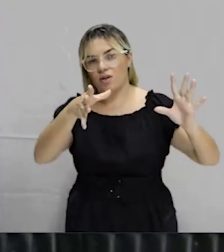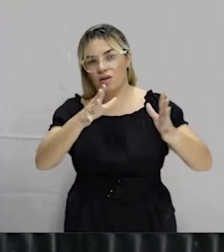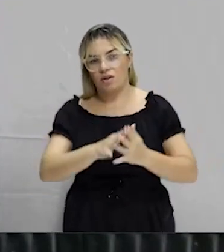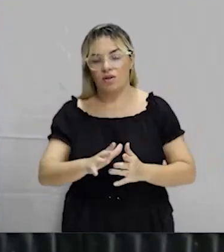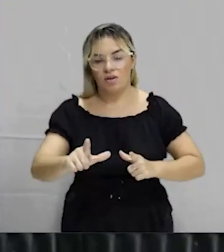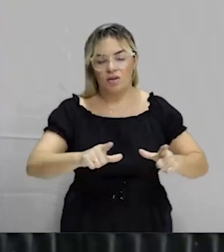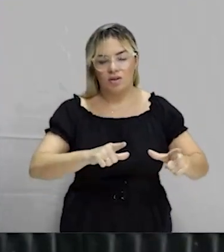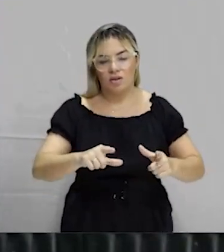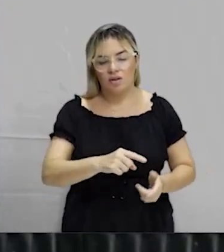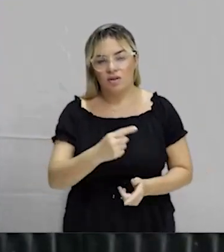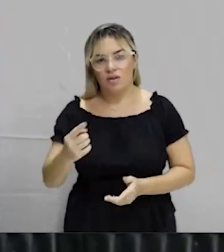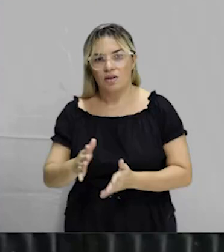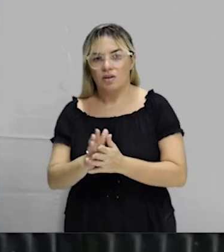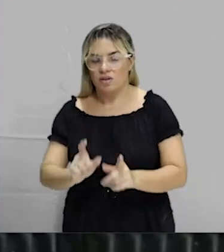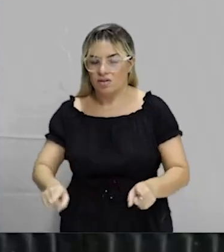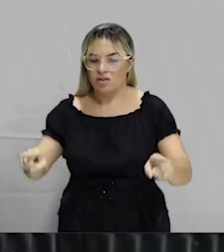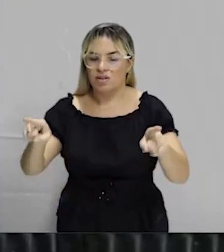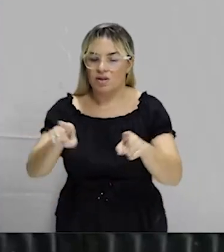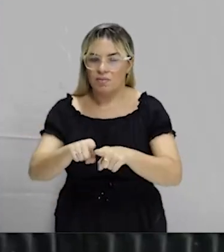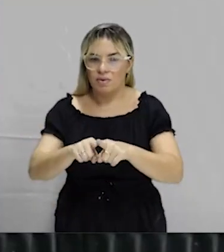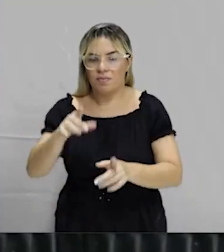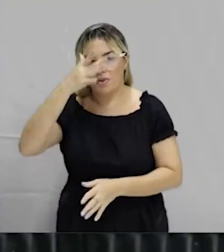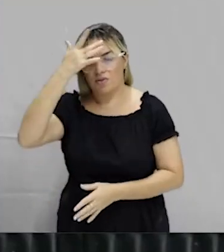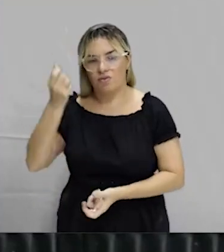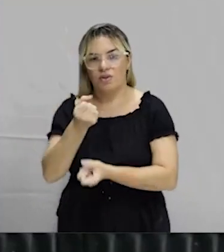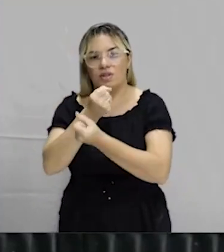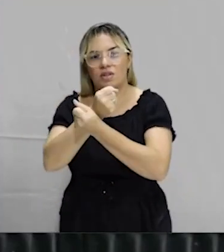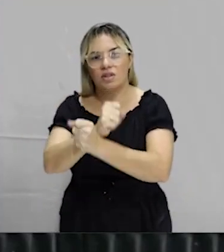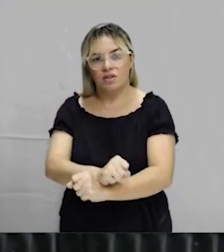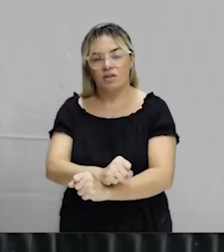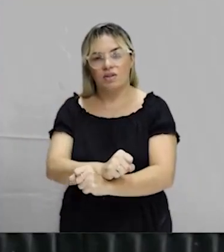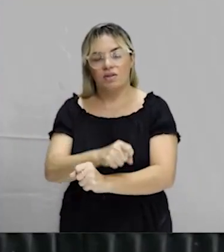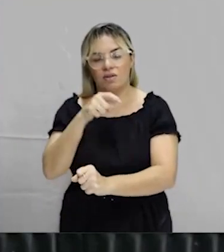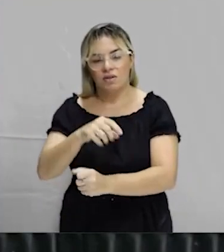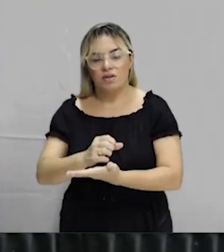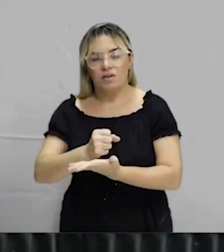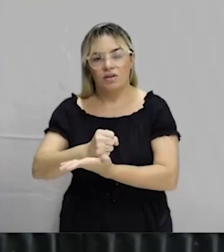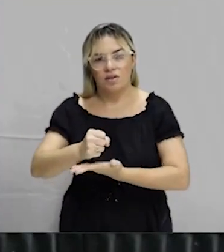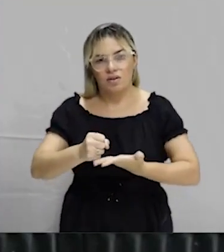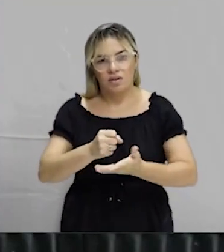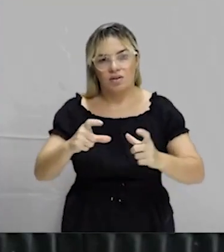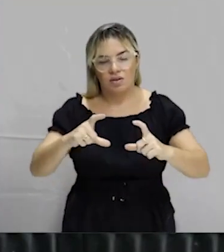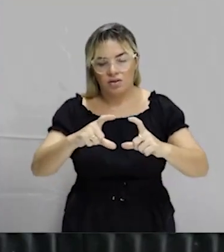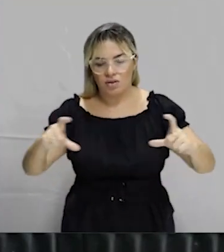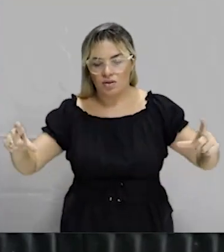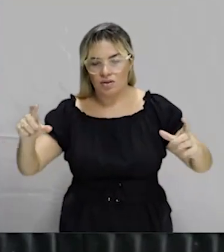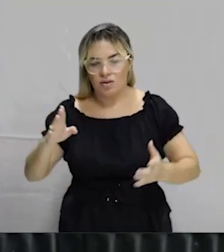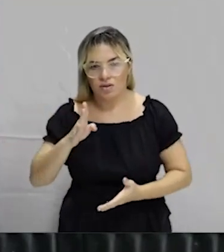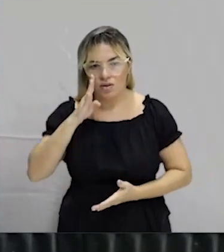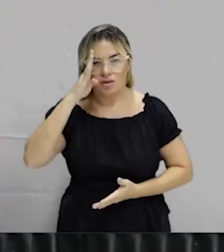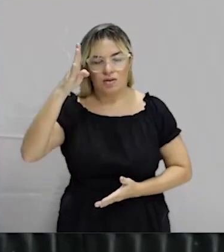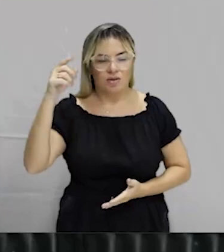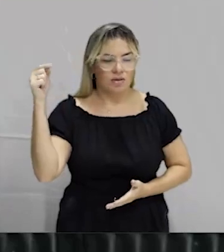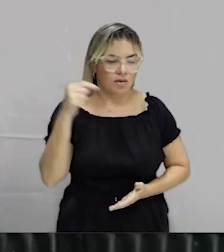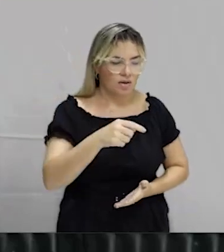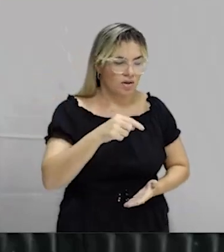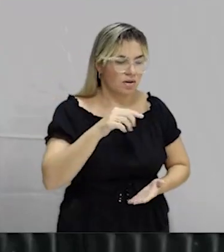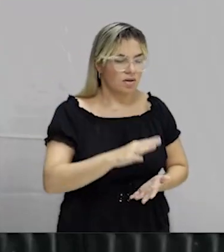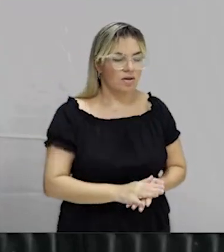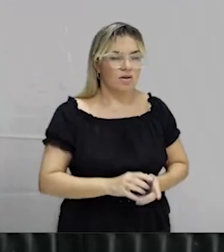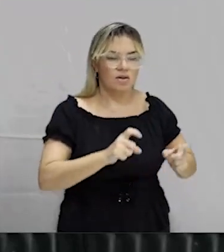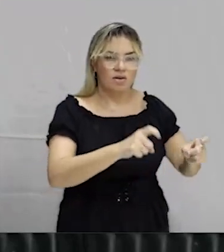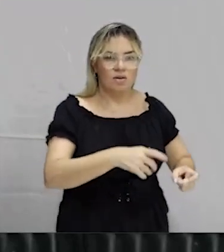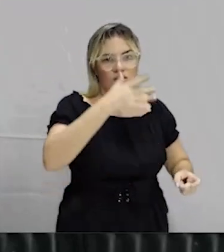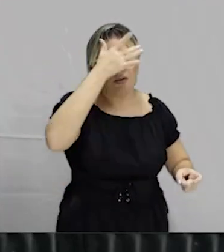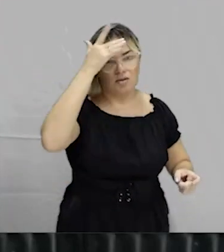e setores escravizados. A base era formada principalmente por agricultores